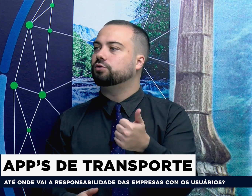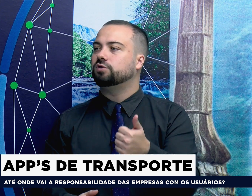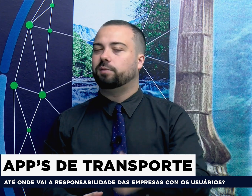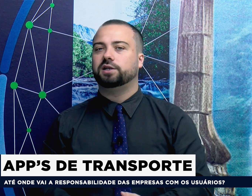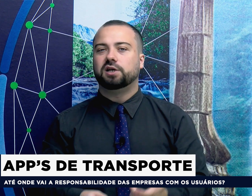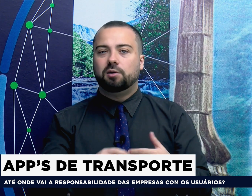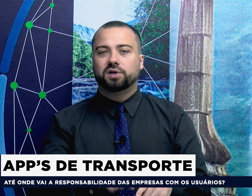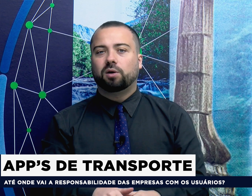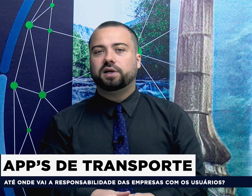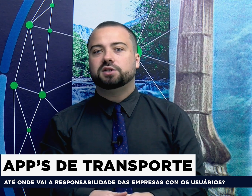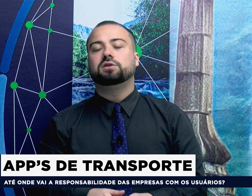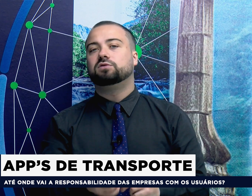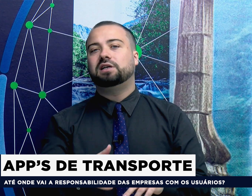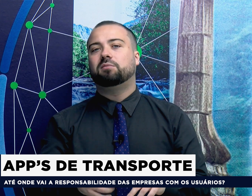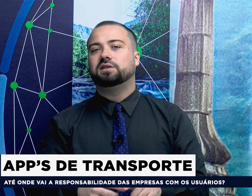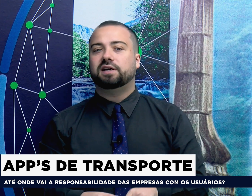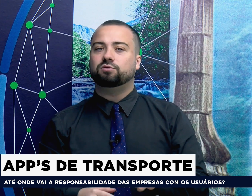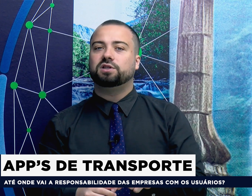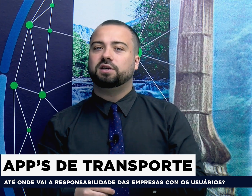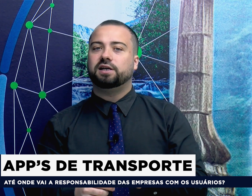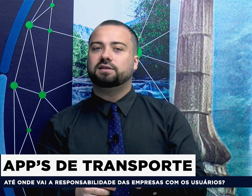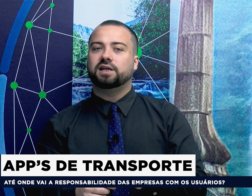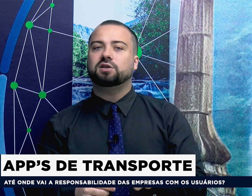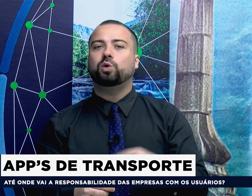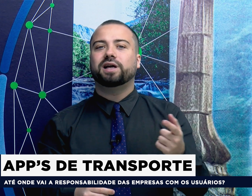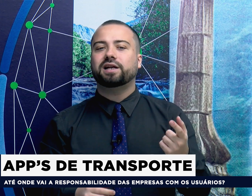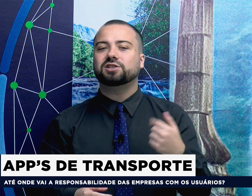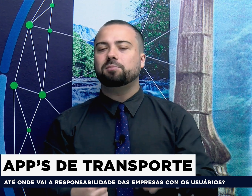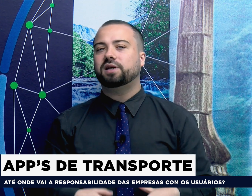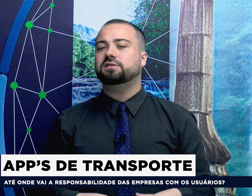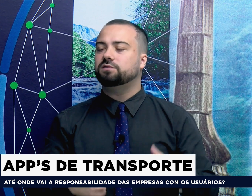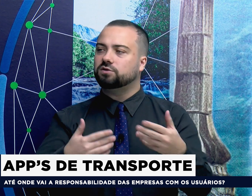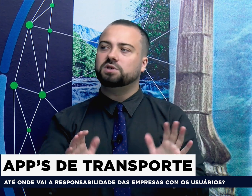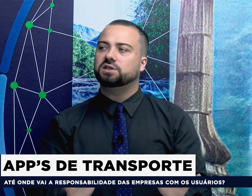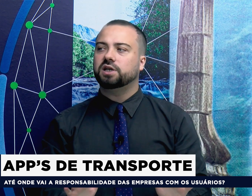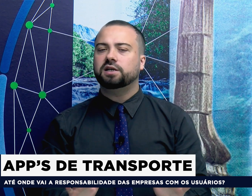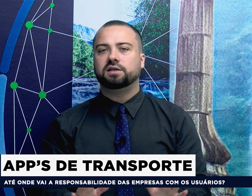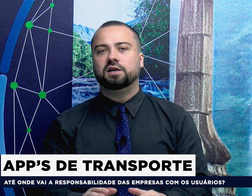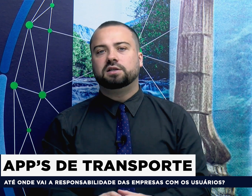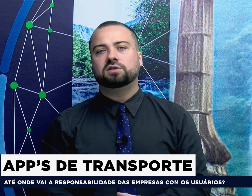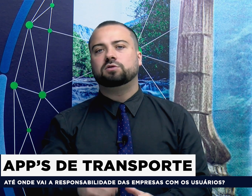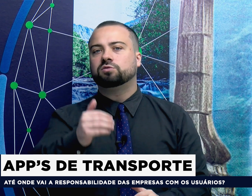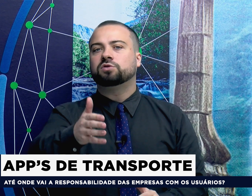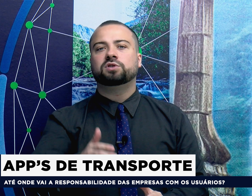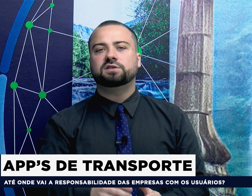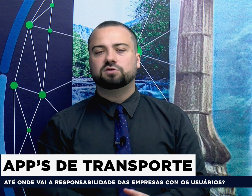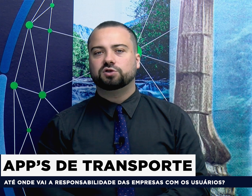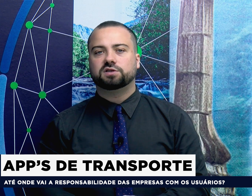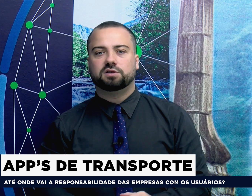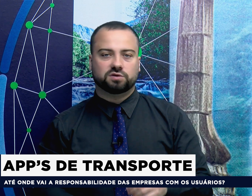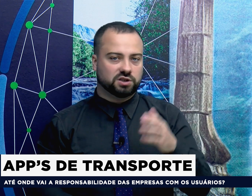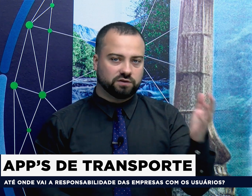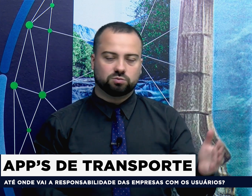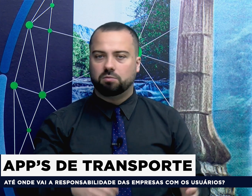responde conjuntamente. Porque o aplicativo nada mais é do que ele tem que cuidar de quem presta serviço mediante a ele. Então, assim, os motoristas